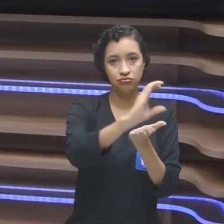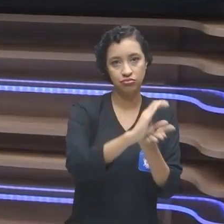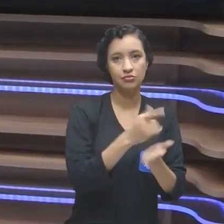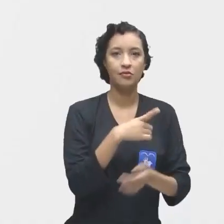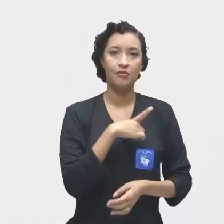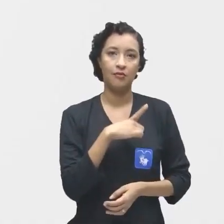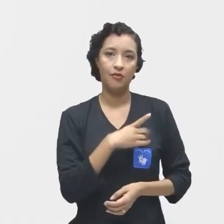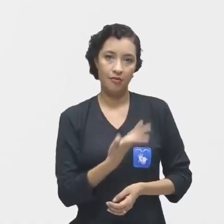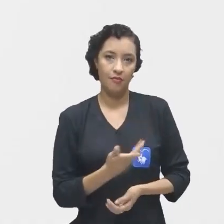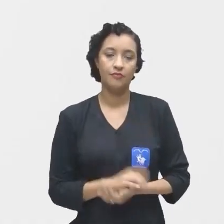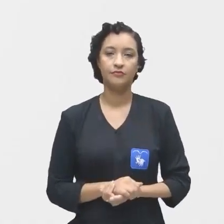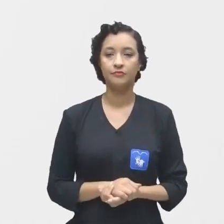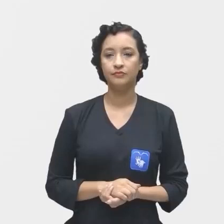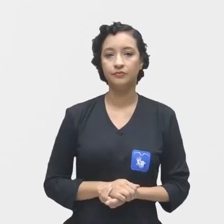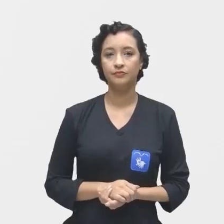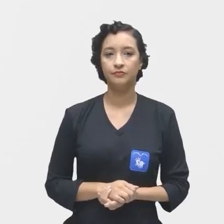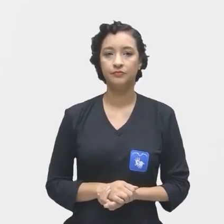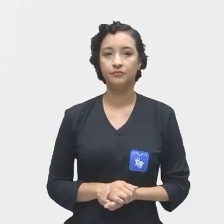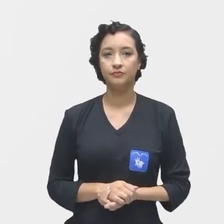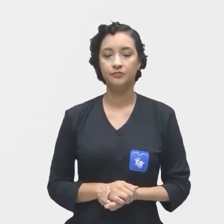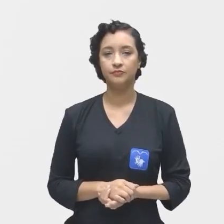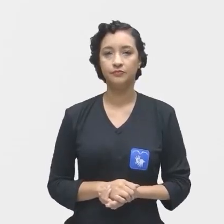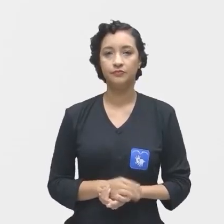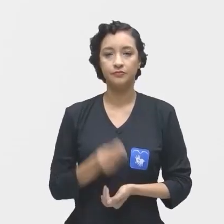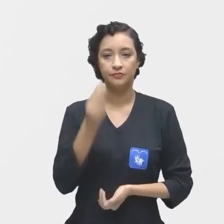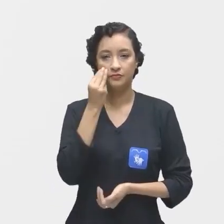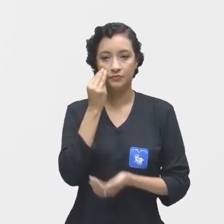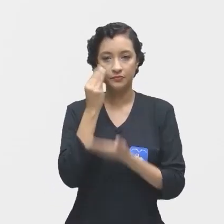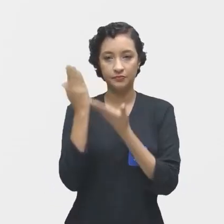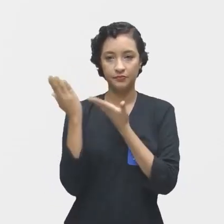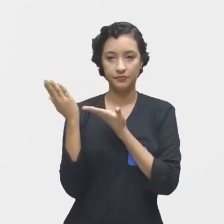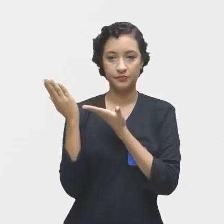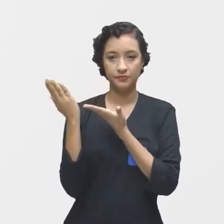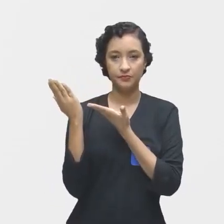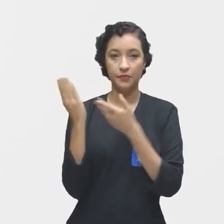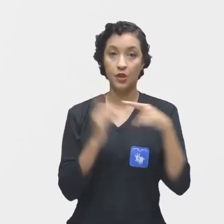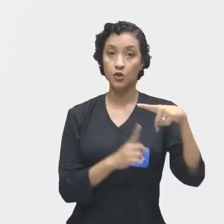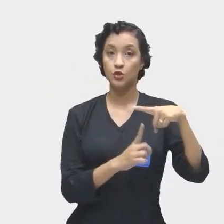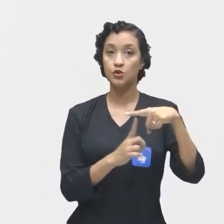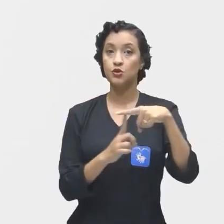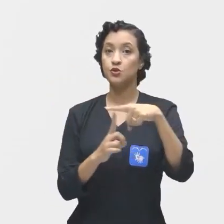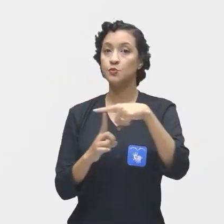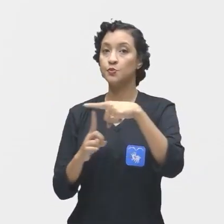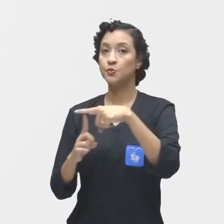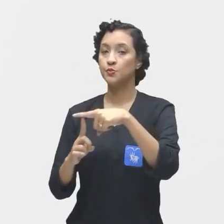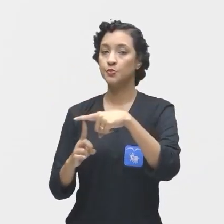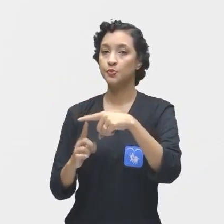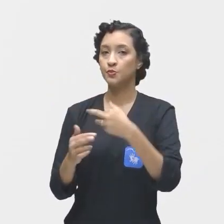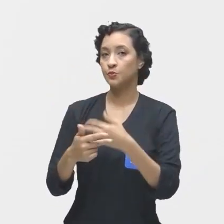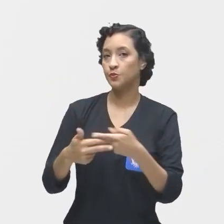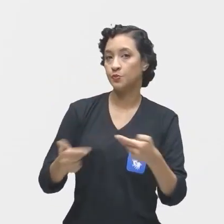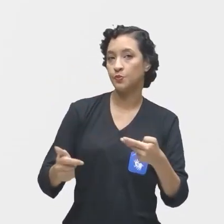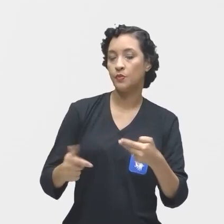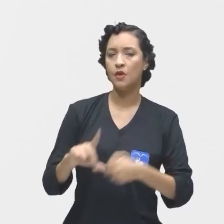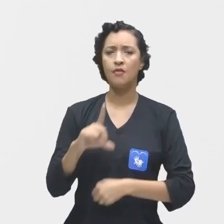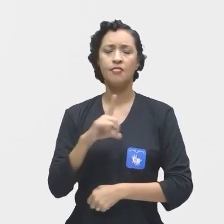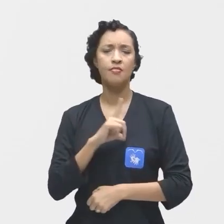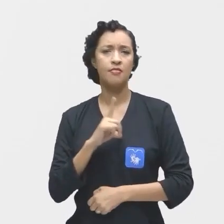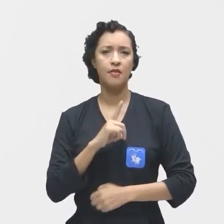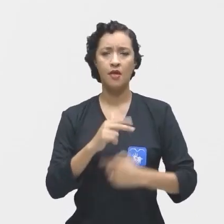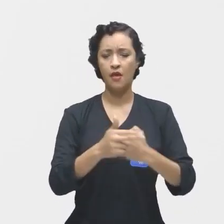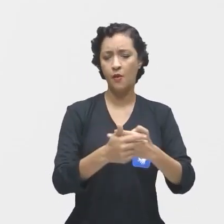de recurso? Acompanhe comigo. Tipos de recursos. Existem muitos tipos de